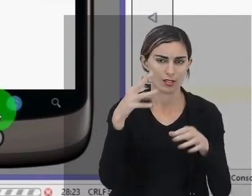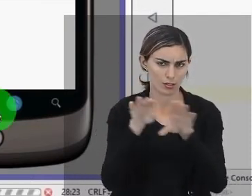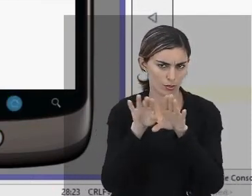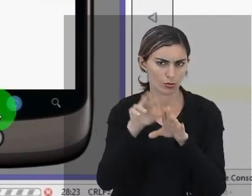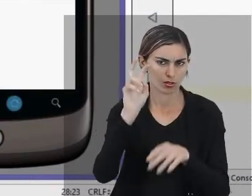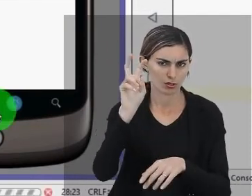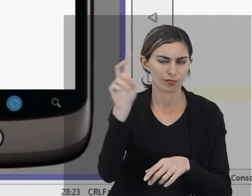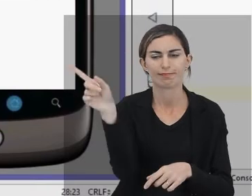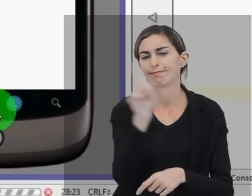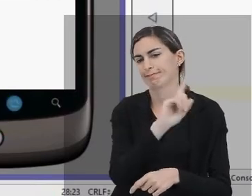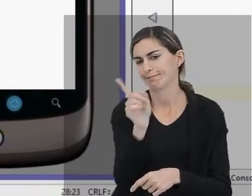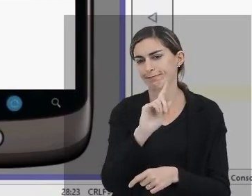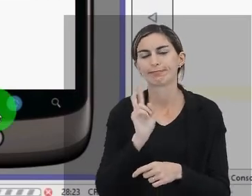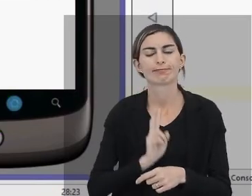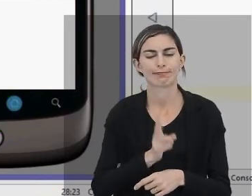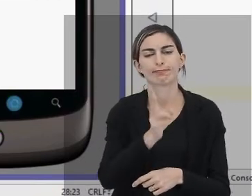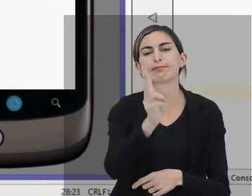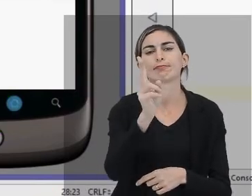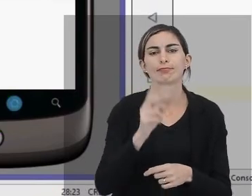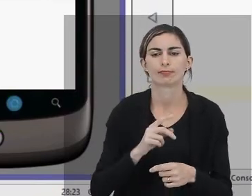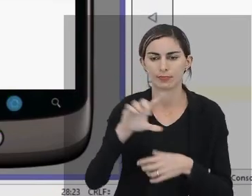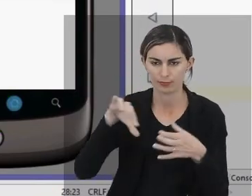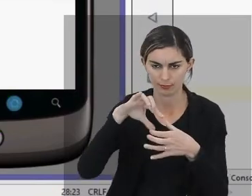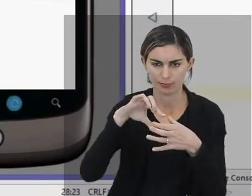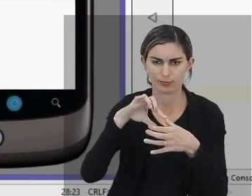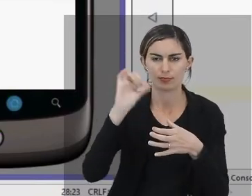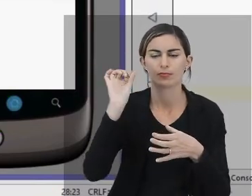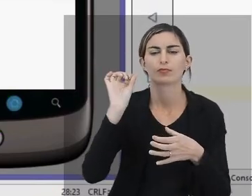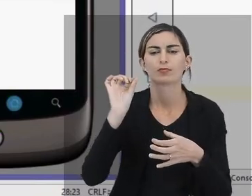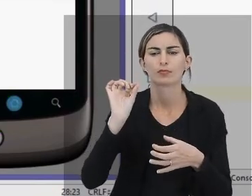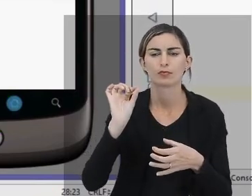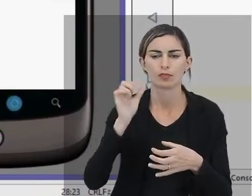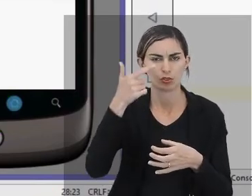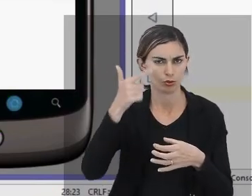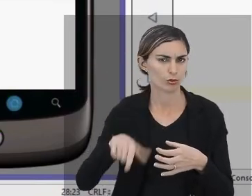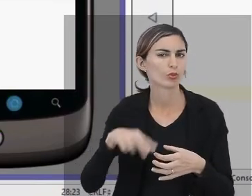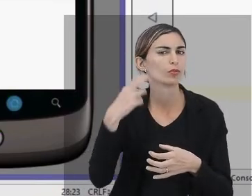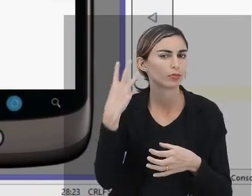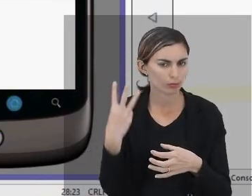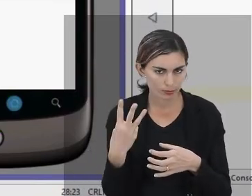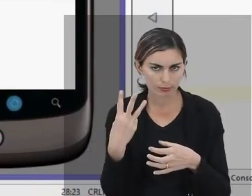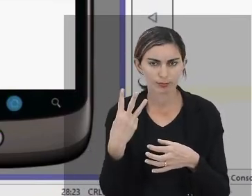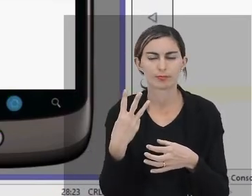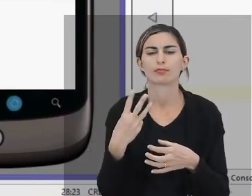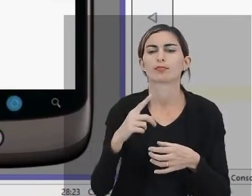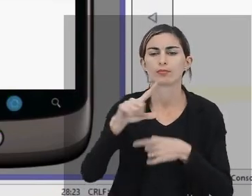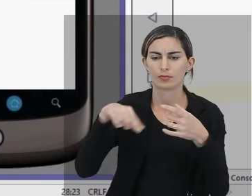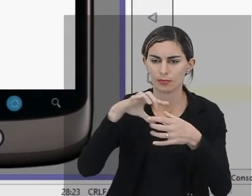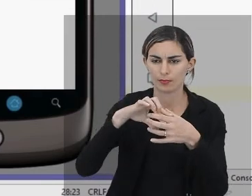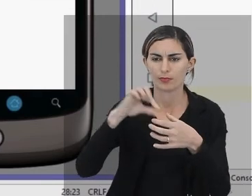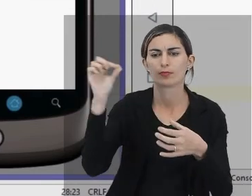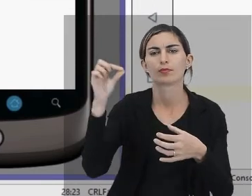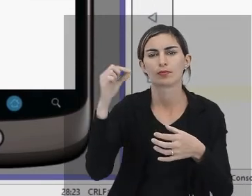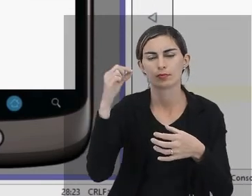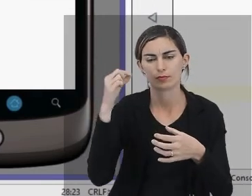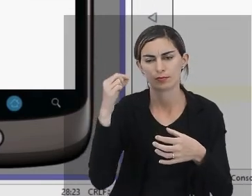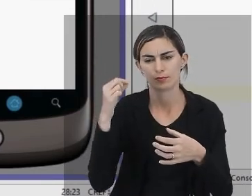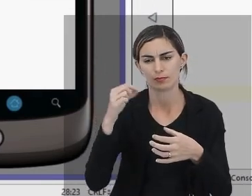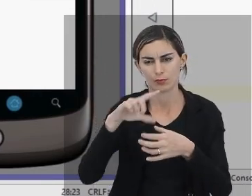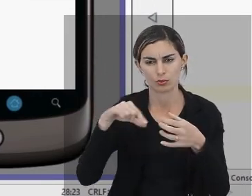igual a 5? Não. Ele continuou, certo? E aí ele sorteou de novo um 3. Ele sorteou de